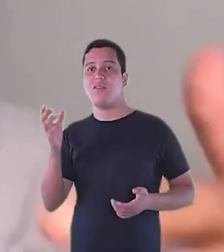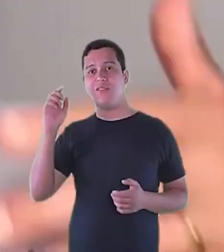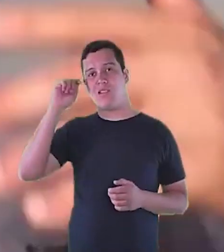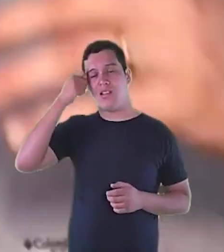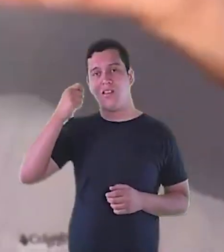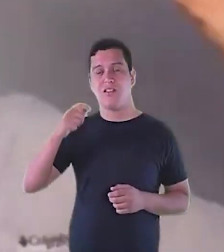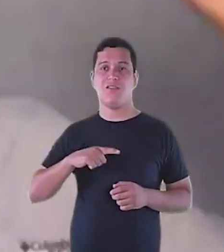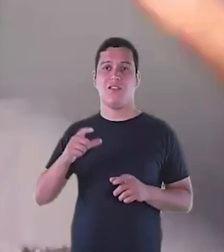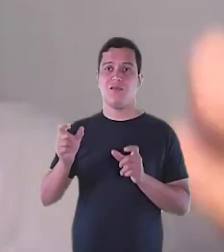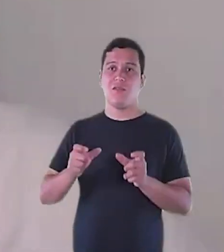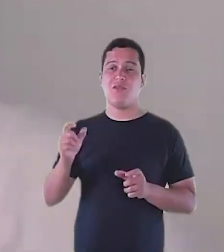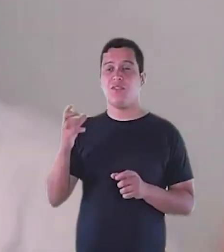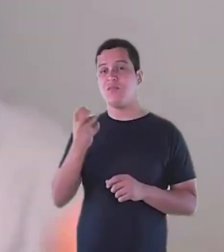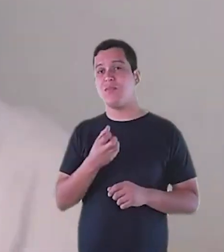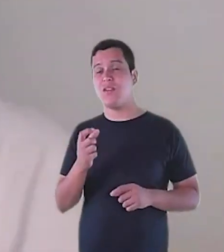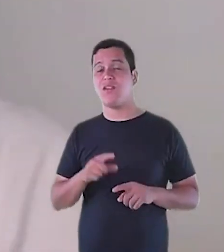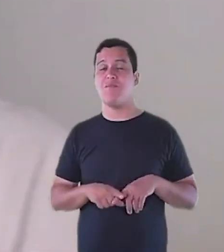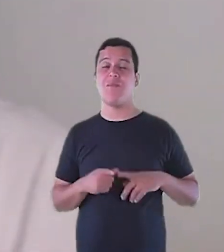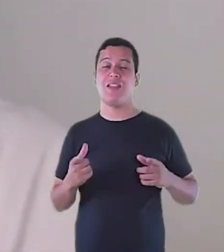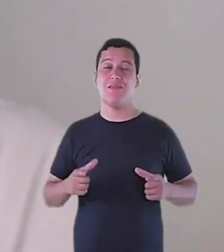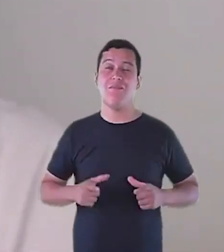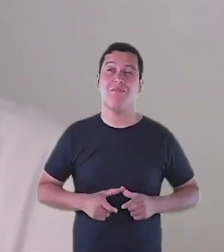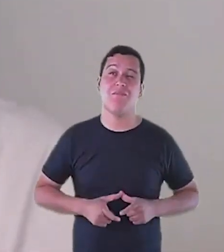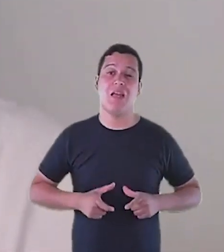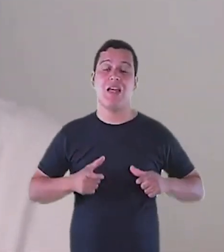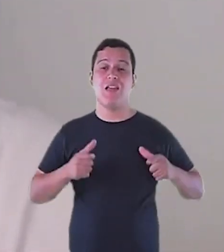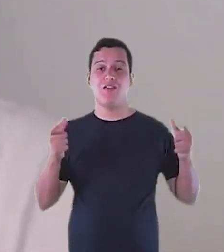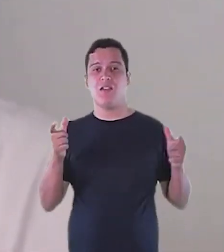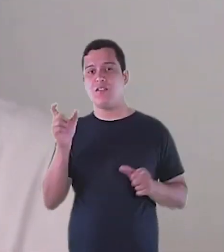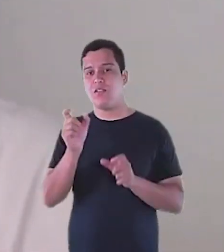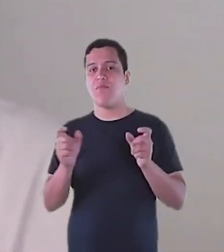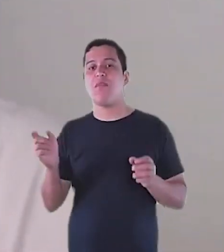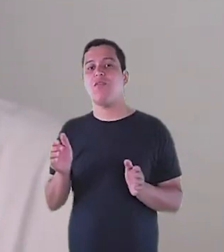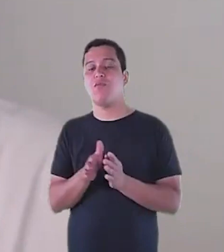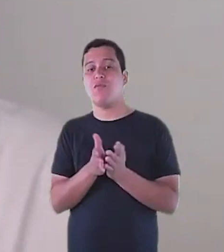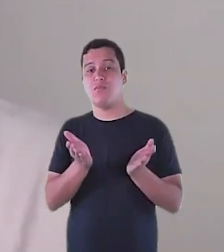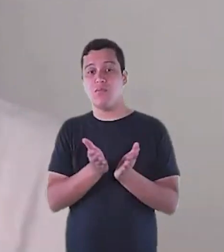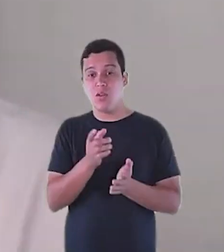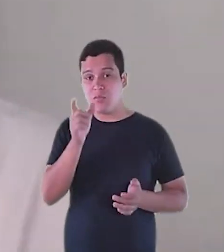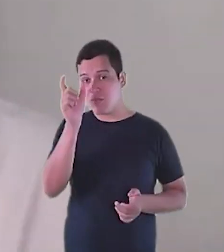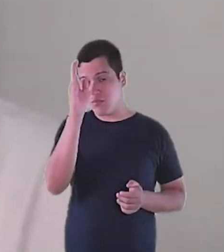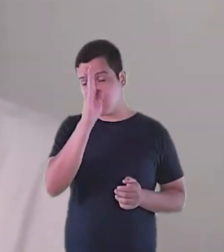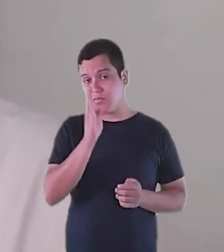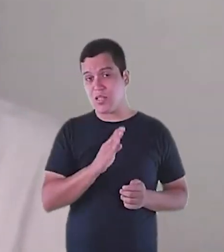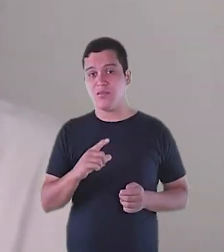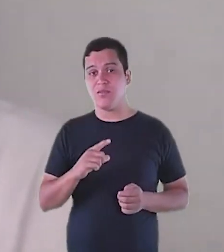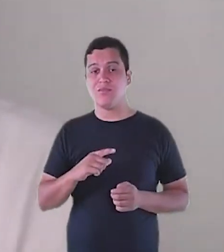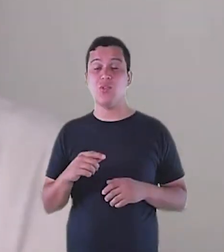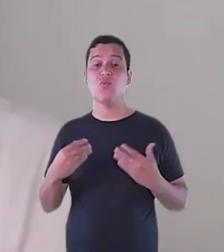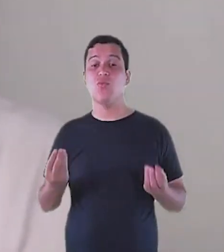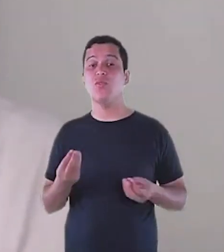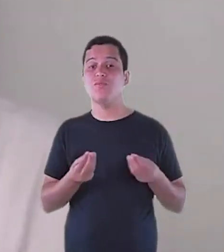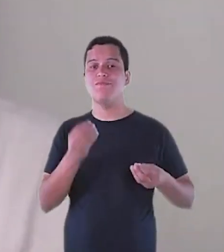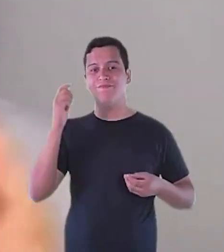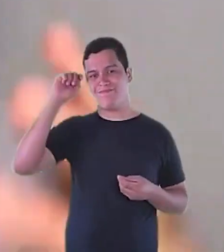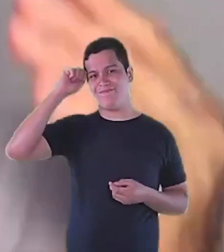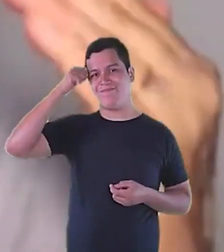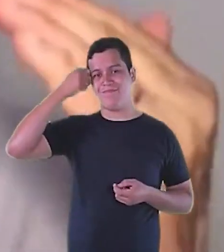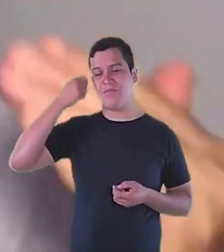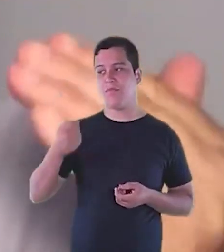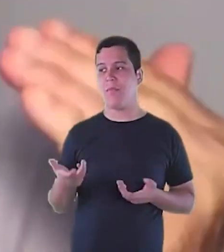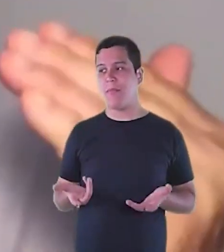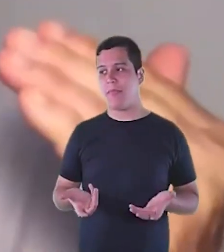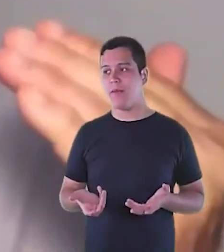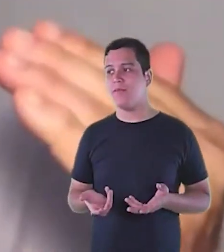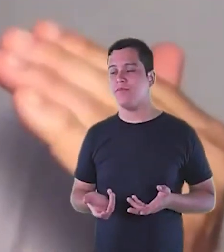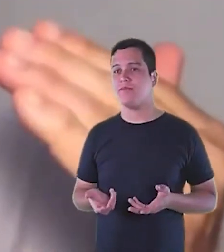a imensa maioria dos pobres no Brasil são afrodescendentes. Então, nós temos uma questão racial no Brasil, fora a